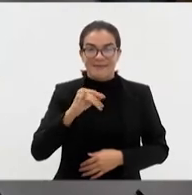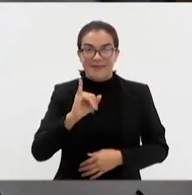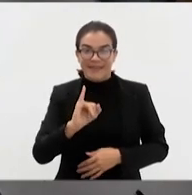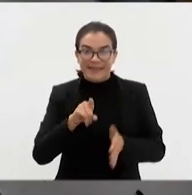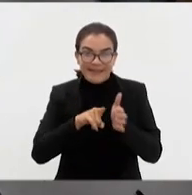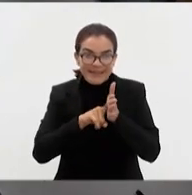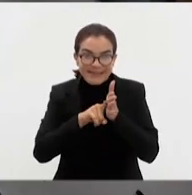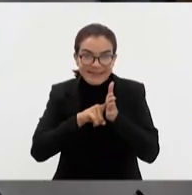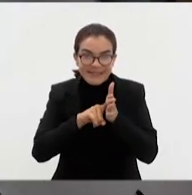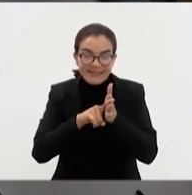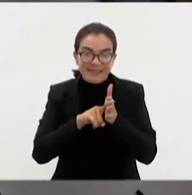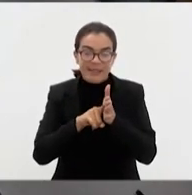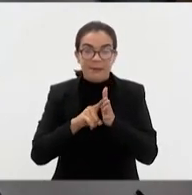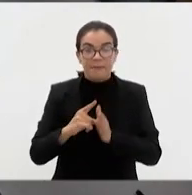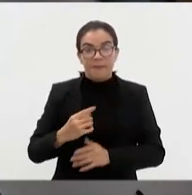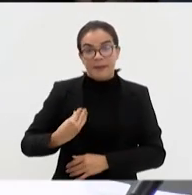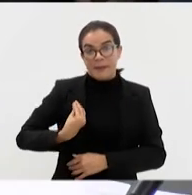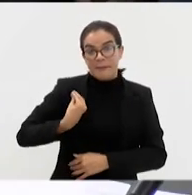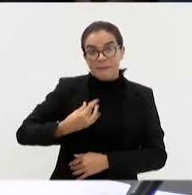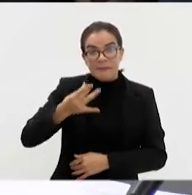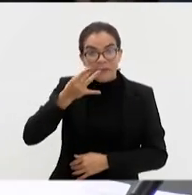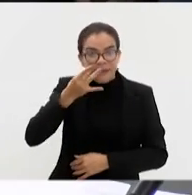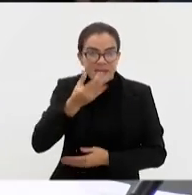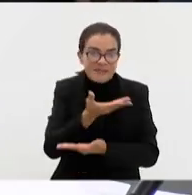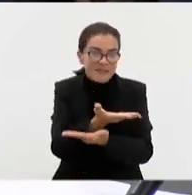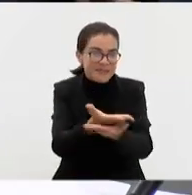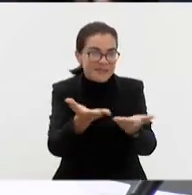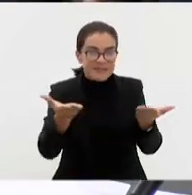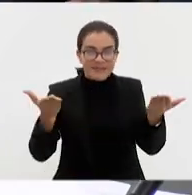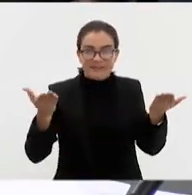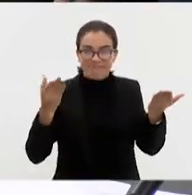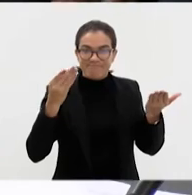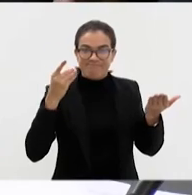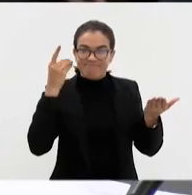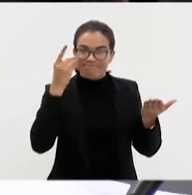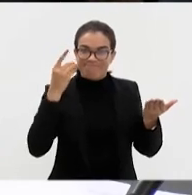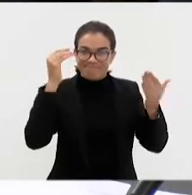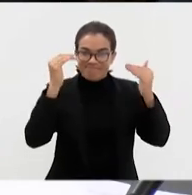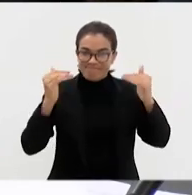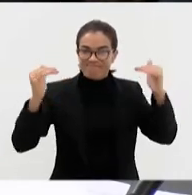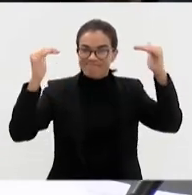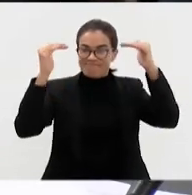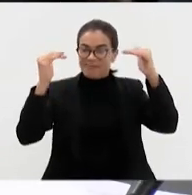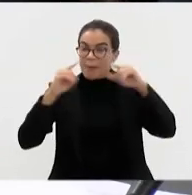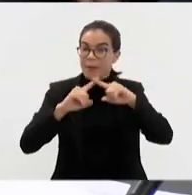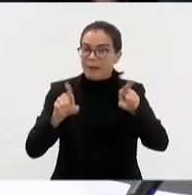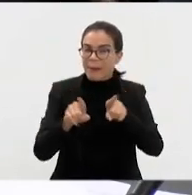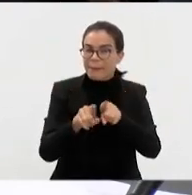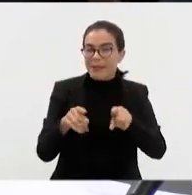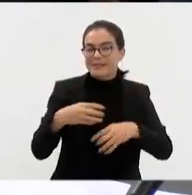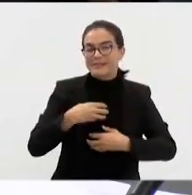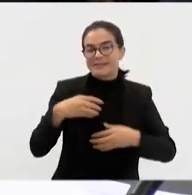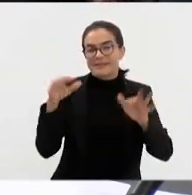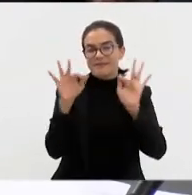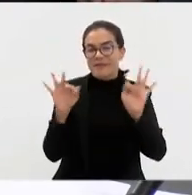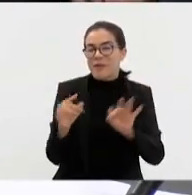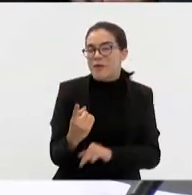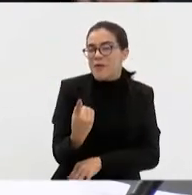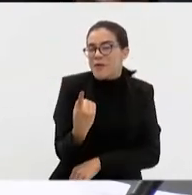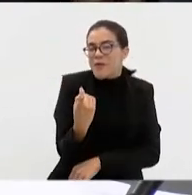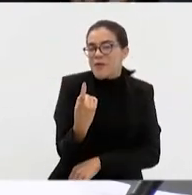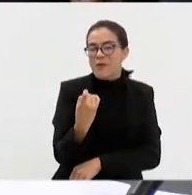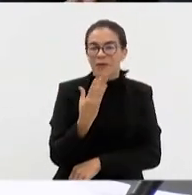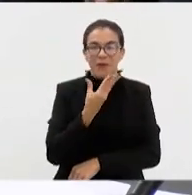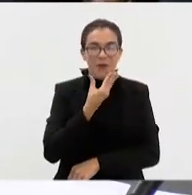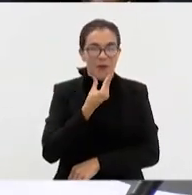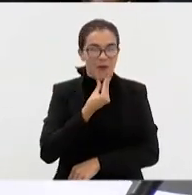somente pela presença de Vossas Excelências, e eu fico muito feliz de ser o único homem